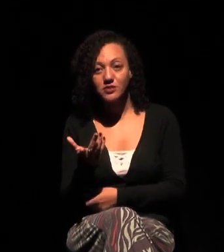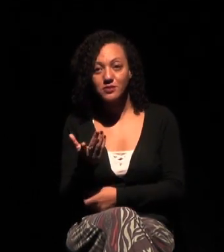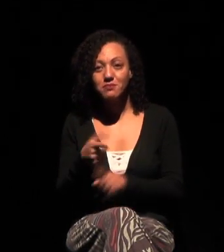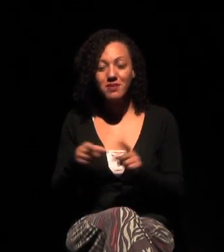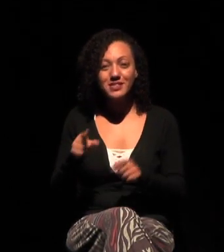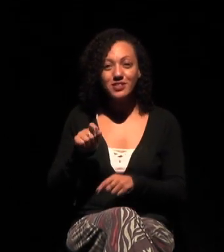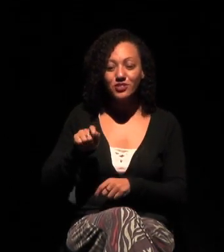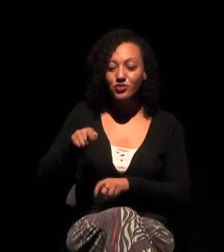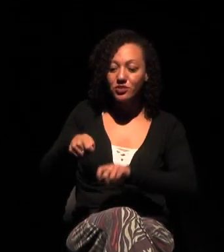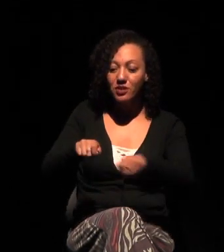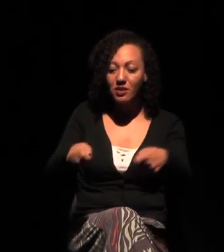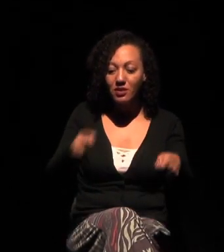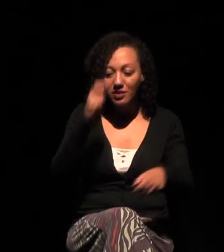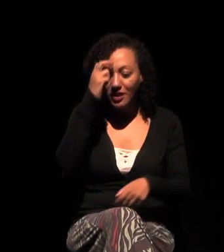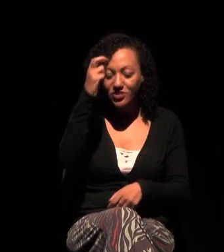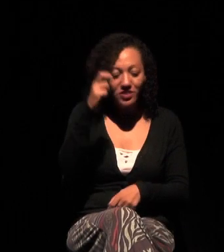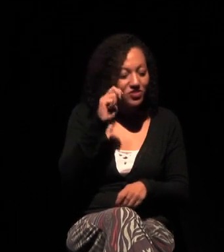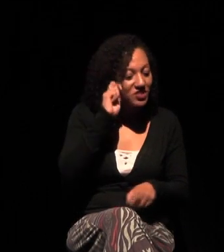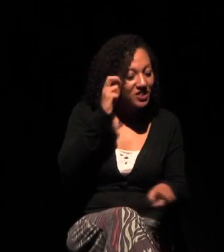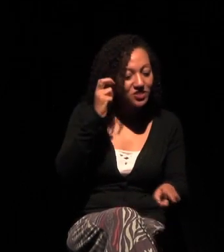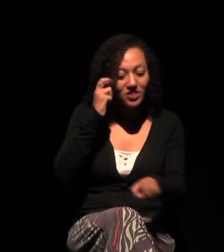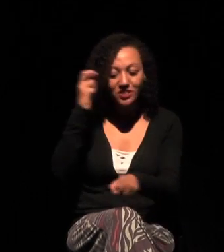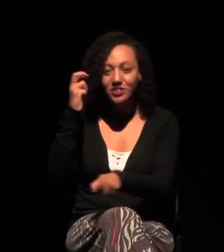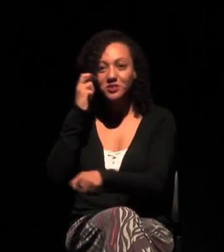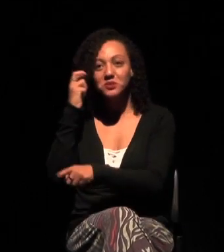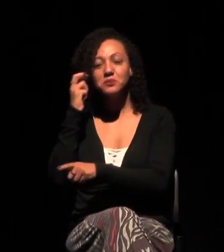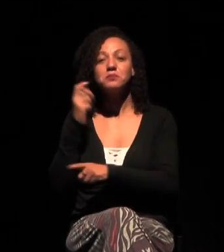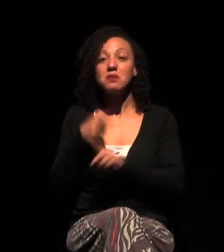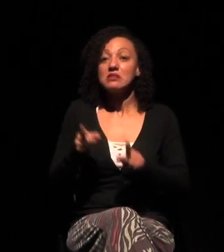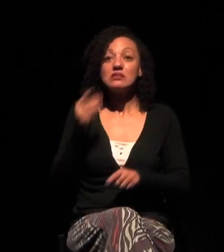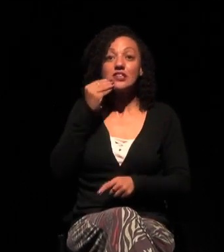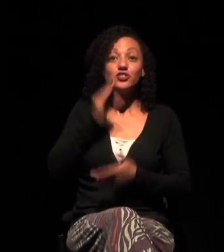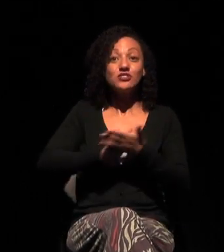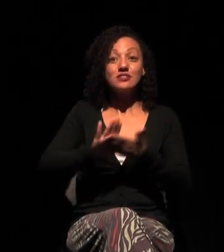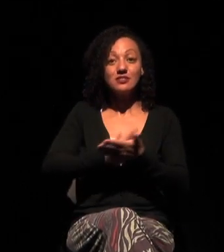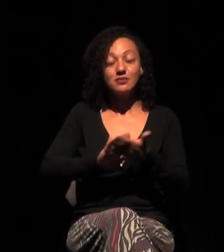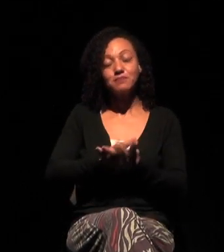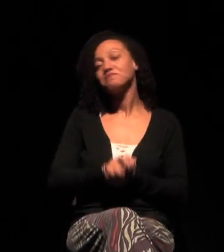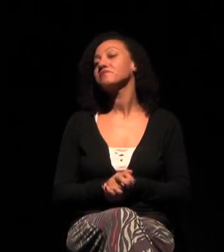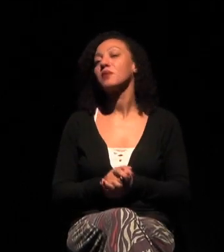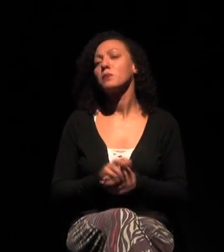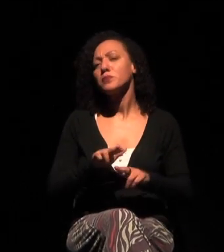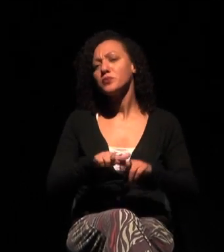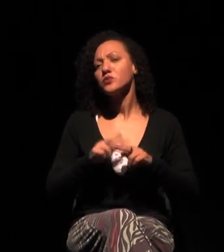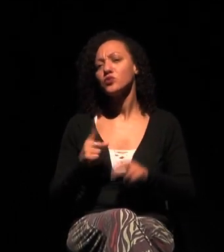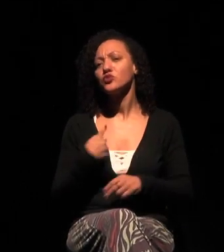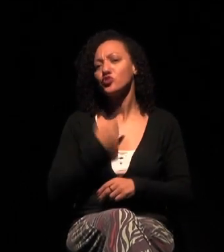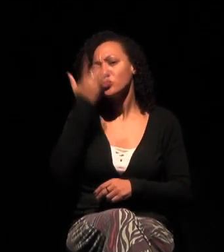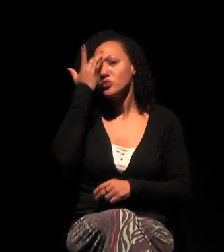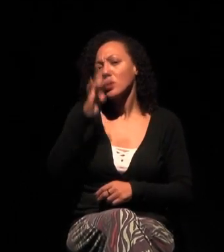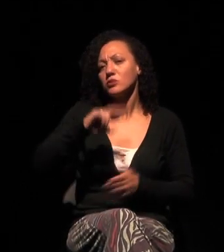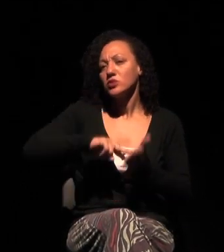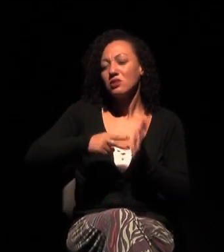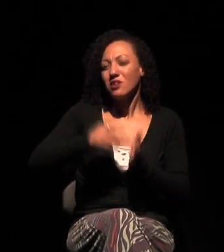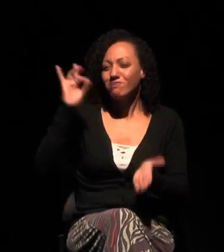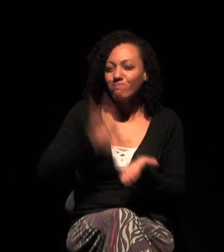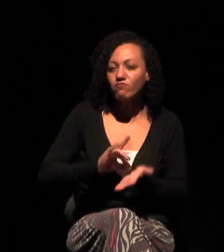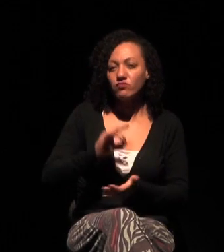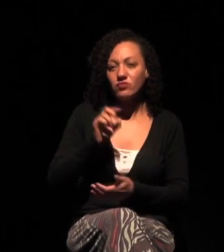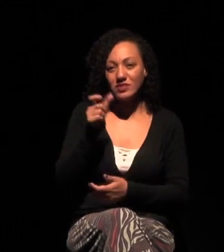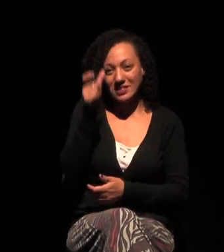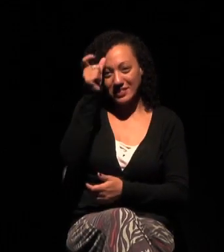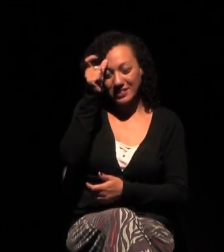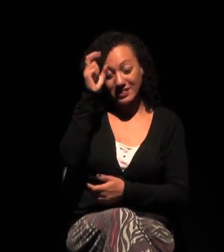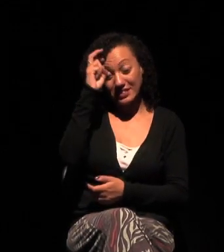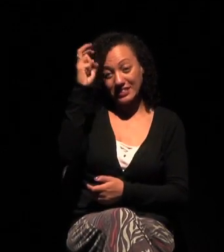inteligente é muita coisa mesmo que a gente soubesse exatamente o que é inteligência eu acho que sim a área